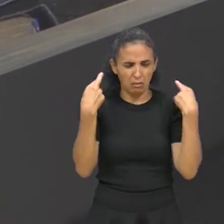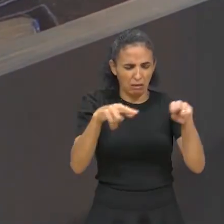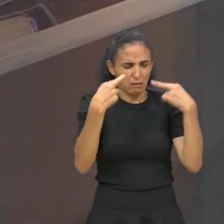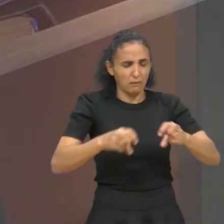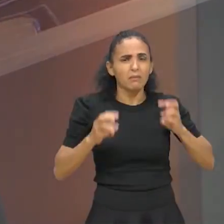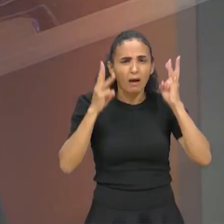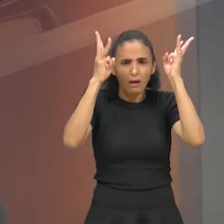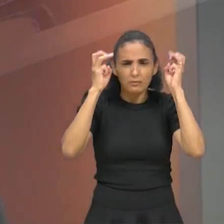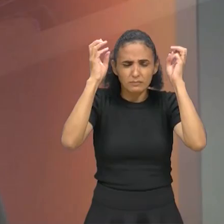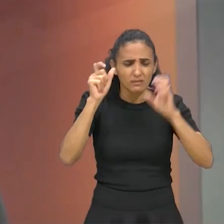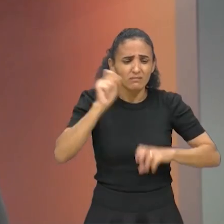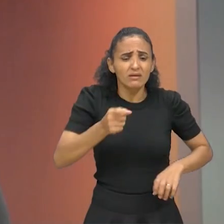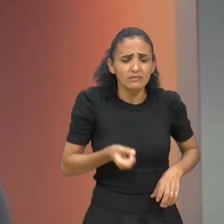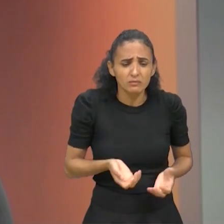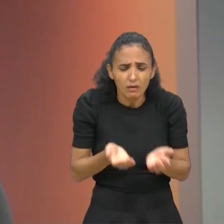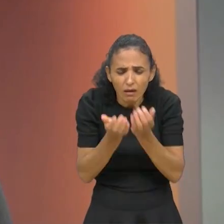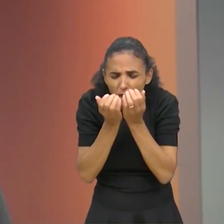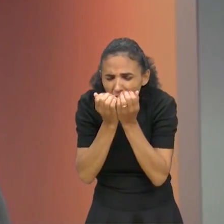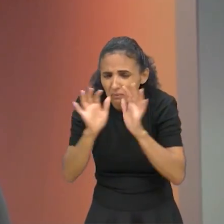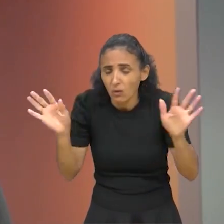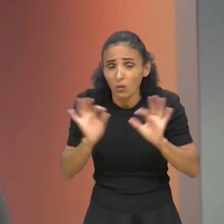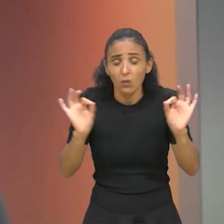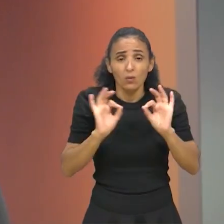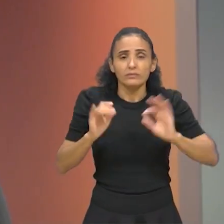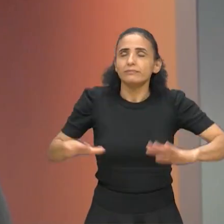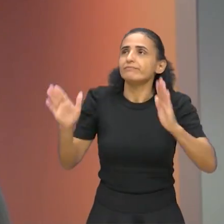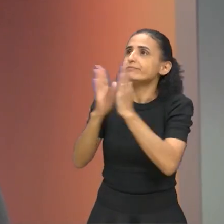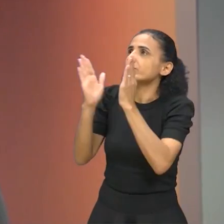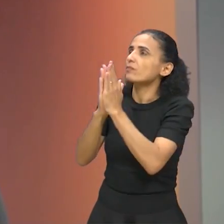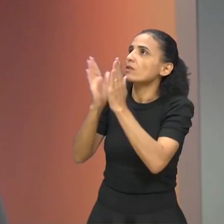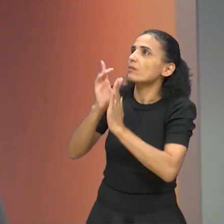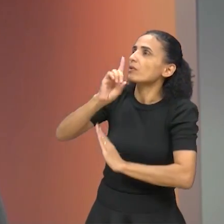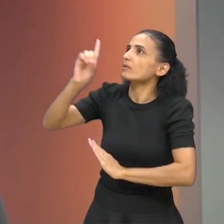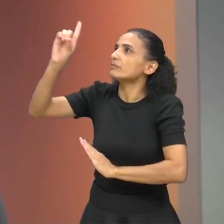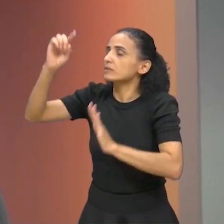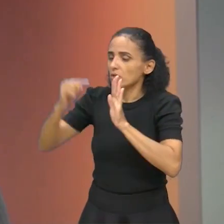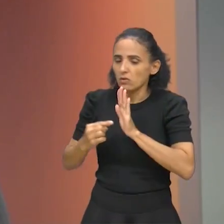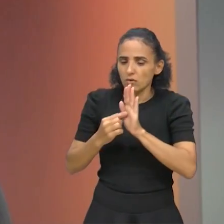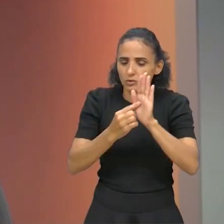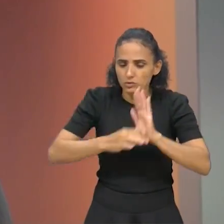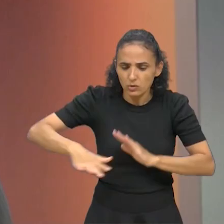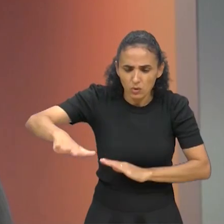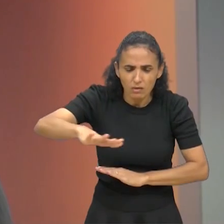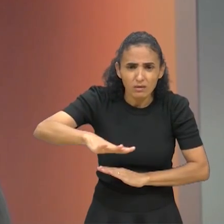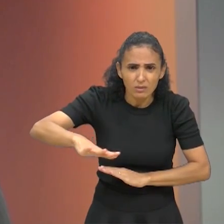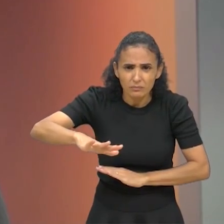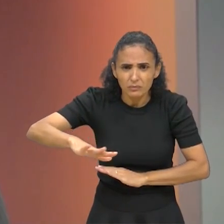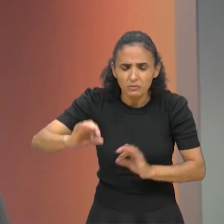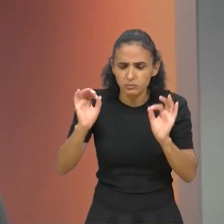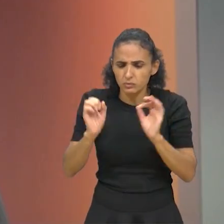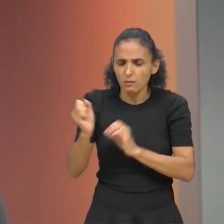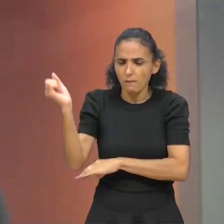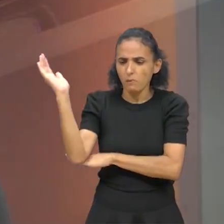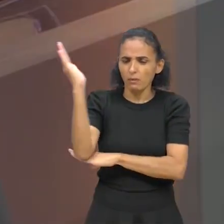dizendo: que havemos de beber? E ele clamou ao Senhor, e o Senhor mostrou-lhe um lenho, e lançou